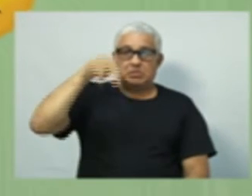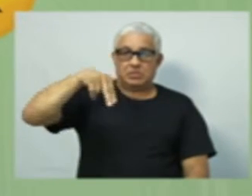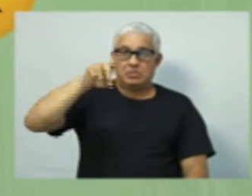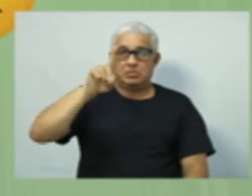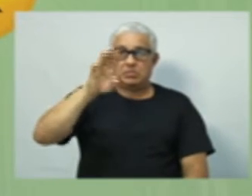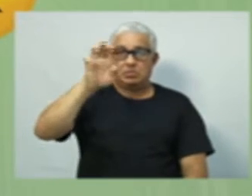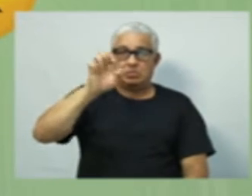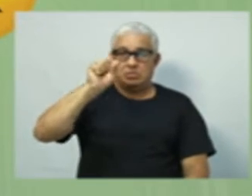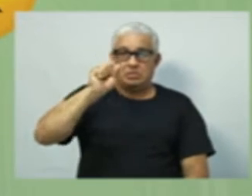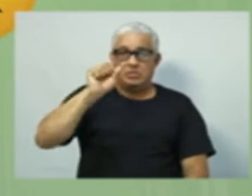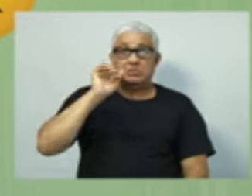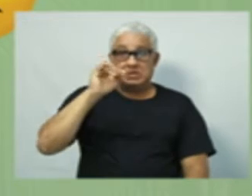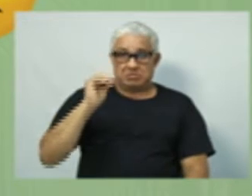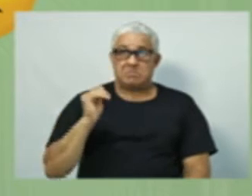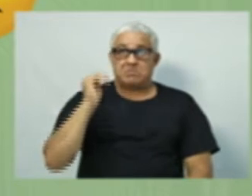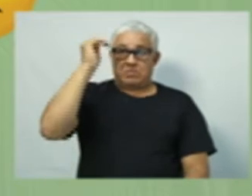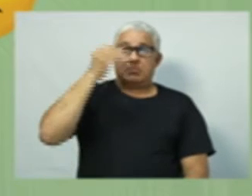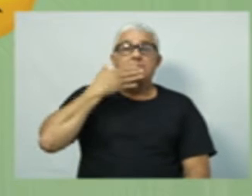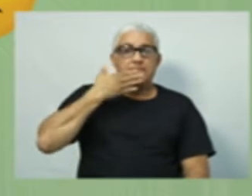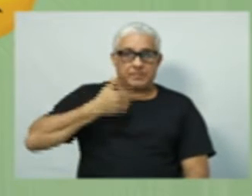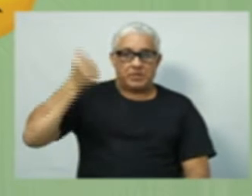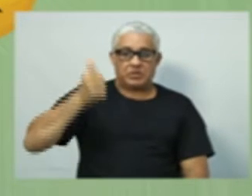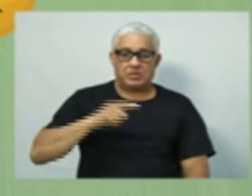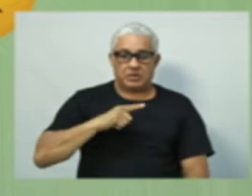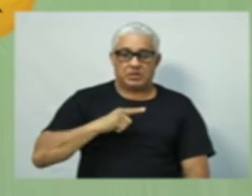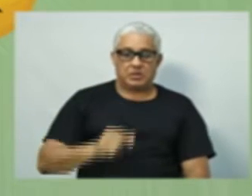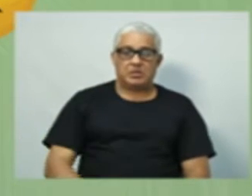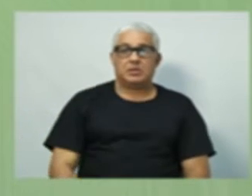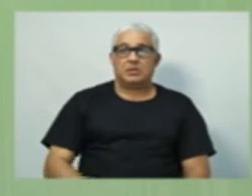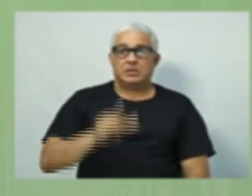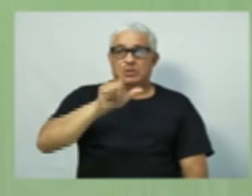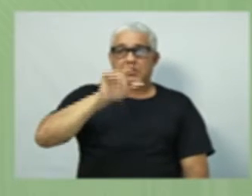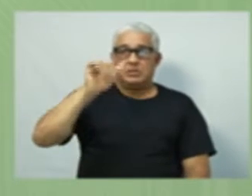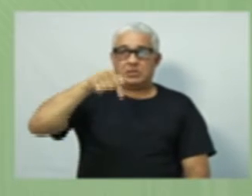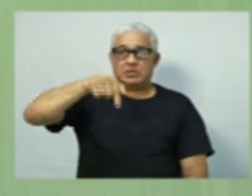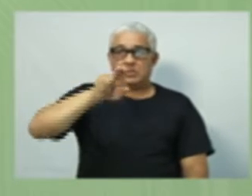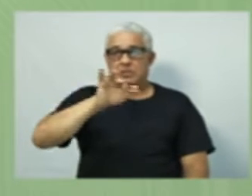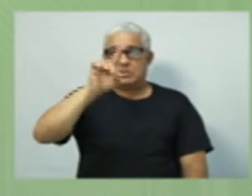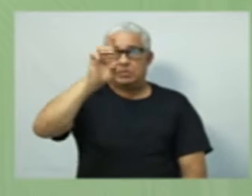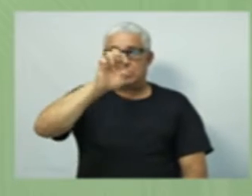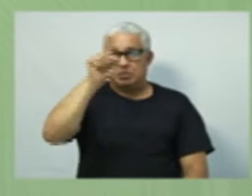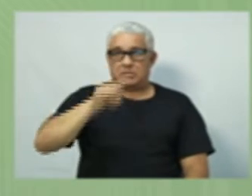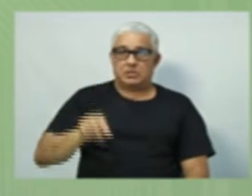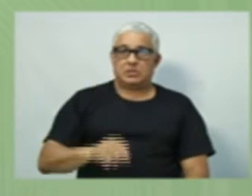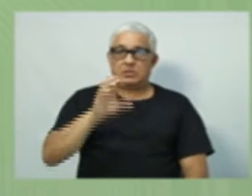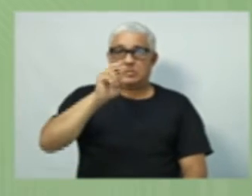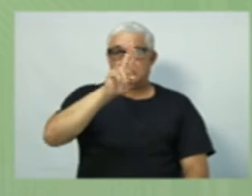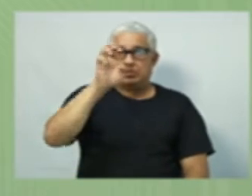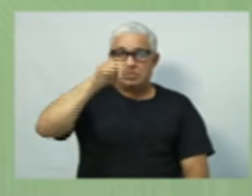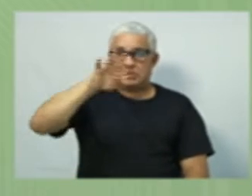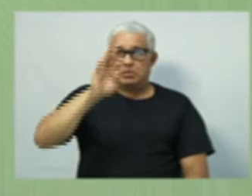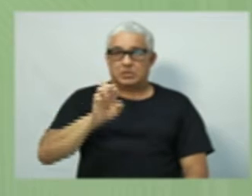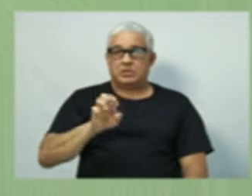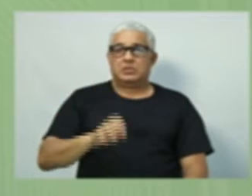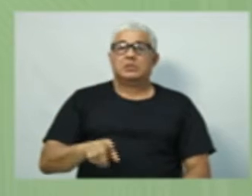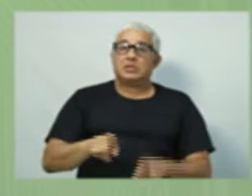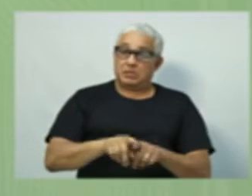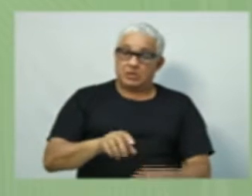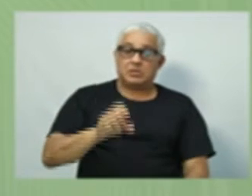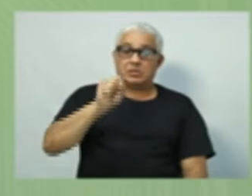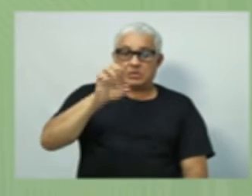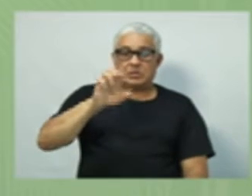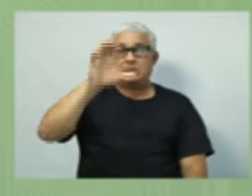aí nós temos vários índices nós temos no índice de liquidez nós temos a liquidez corrente a liquidez e